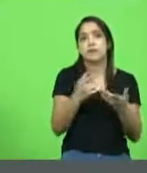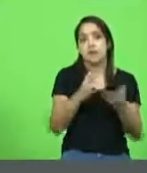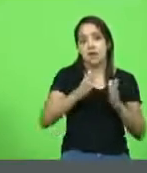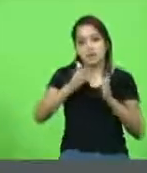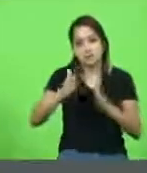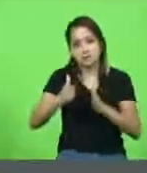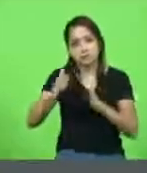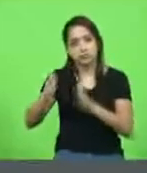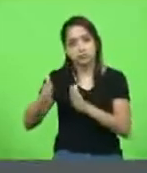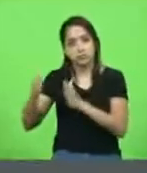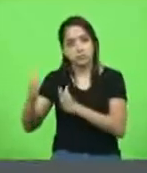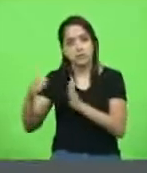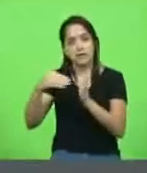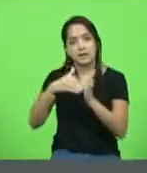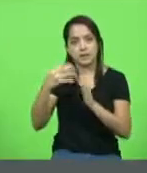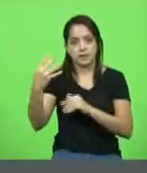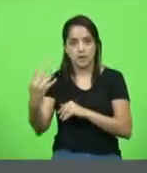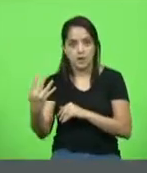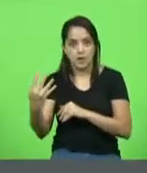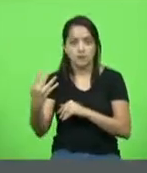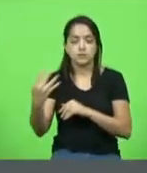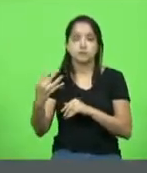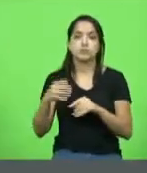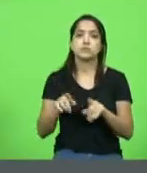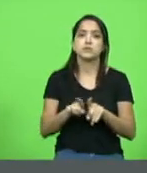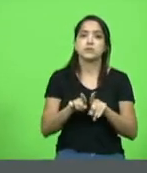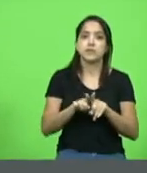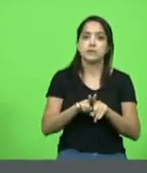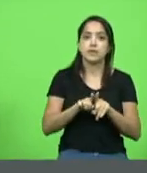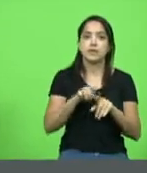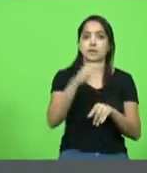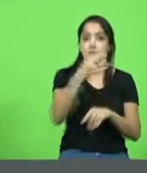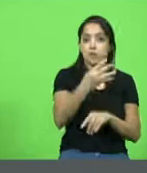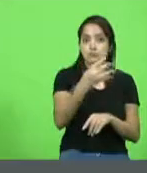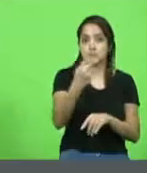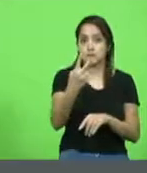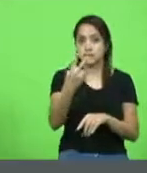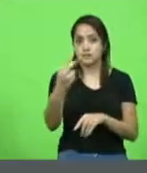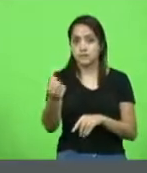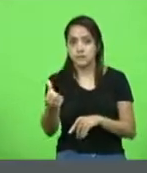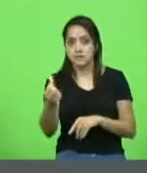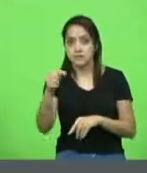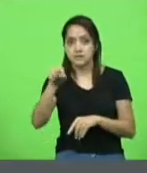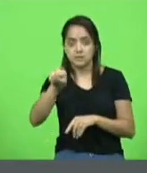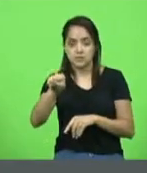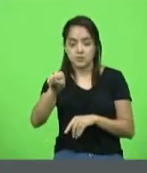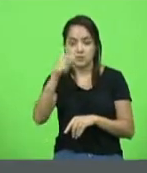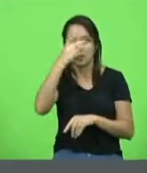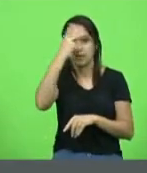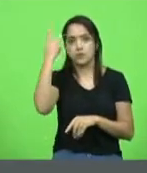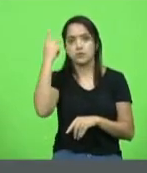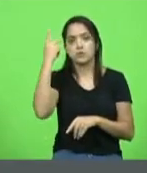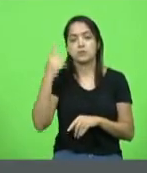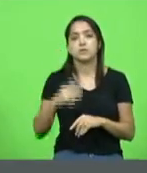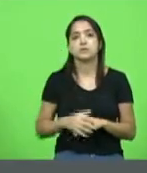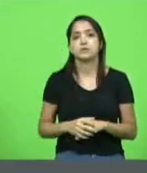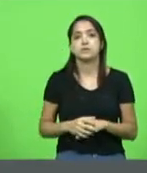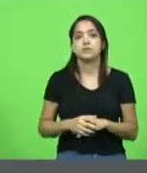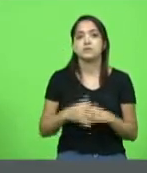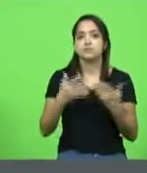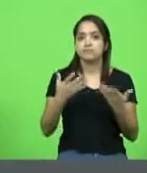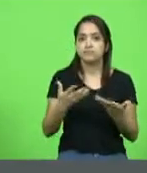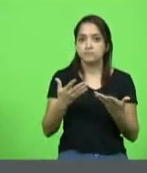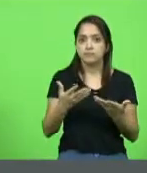quatro a que vai englobar a fase de um 426 mil pessoas então a gente espera